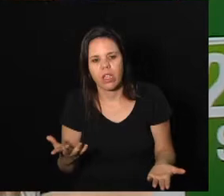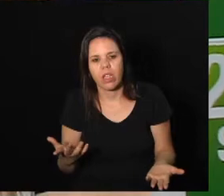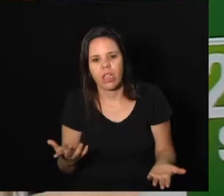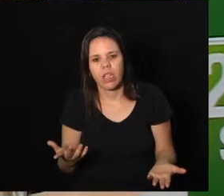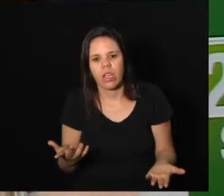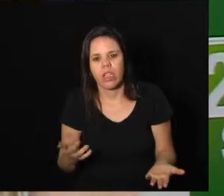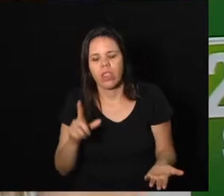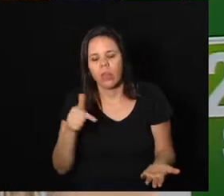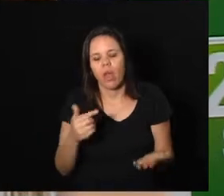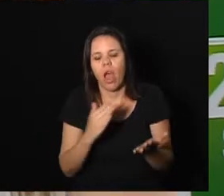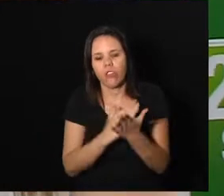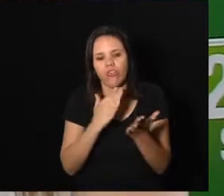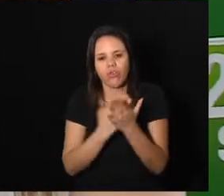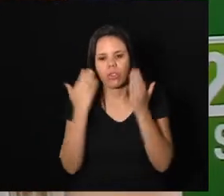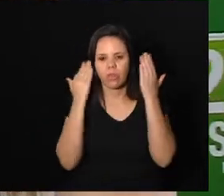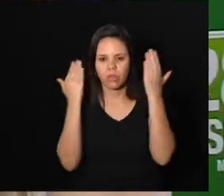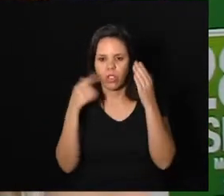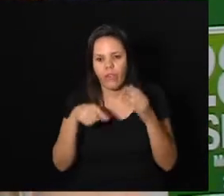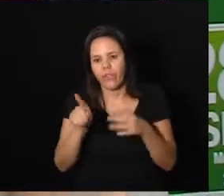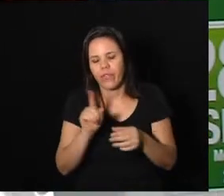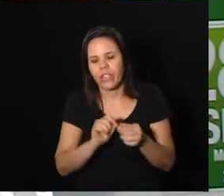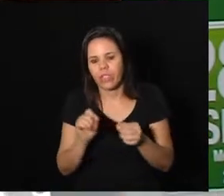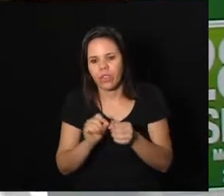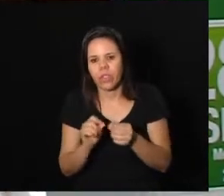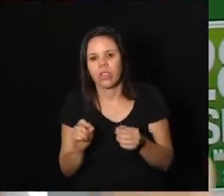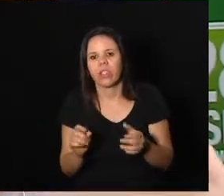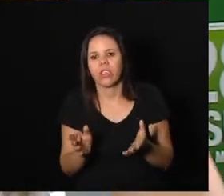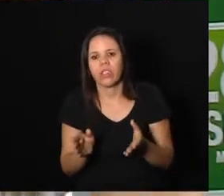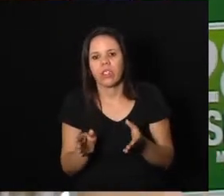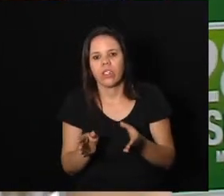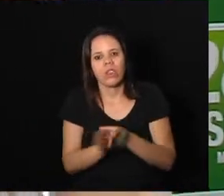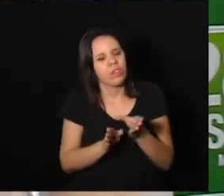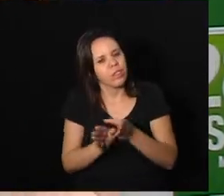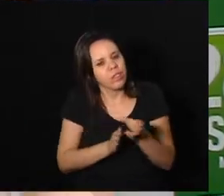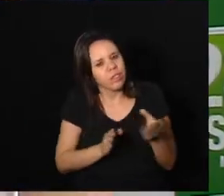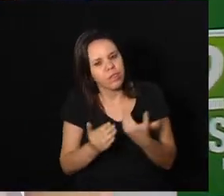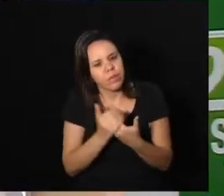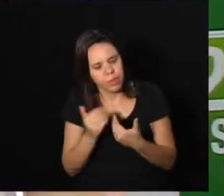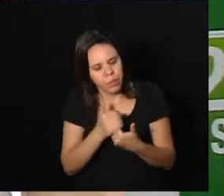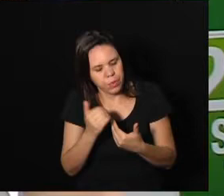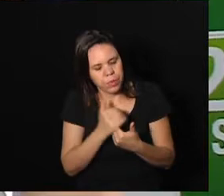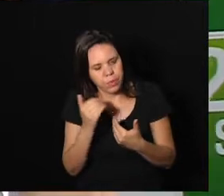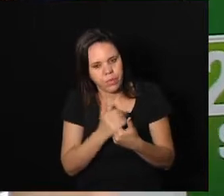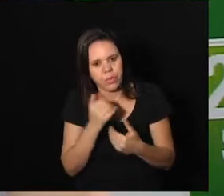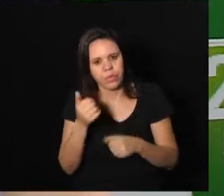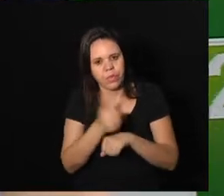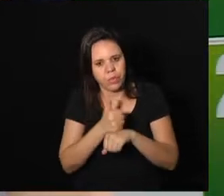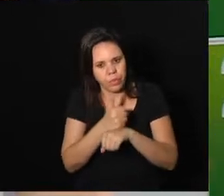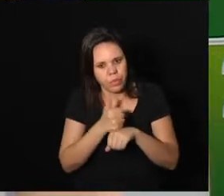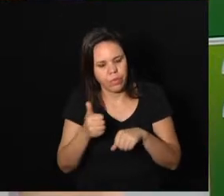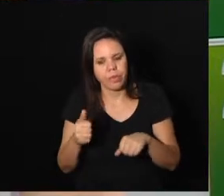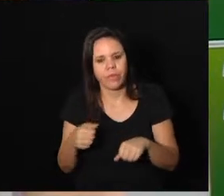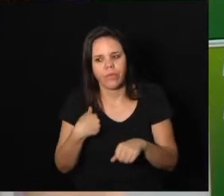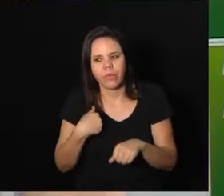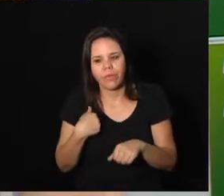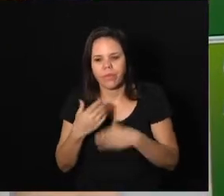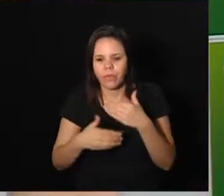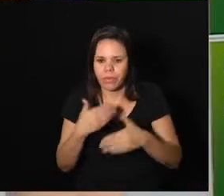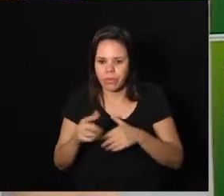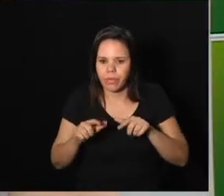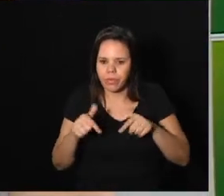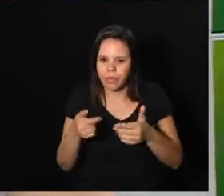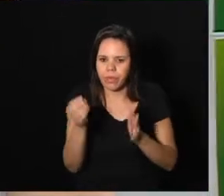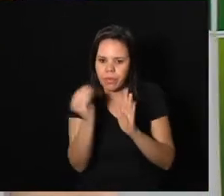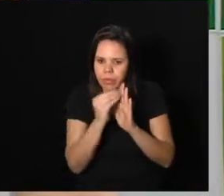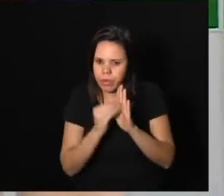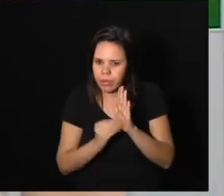uma orientação profissional e eu vi que, a partir de algumas atividades que eu realizei, A área